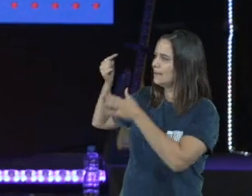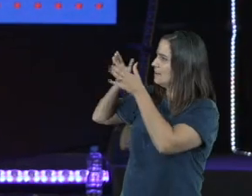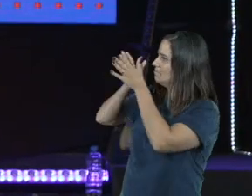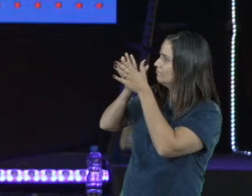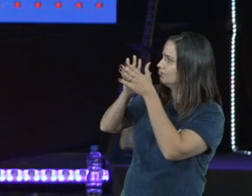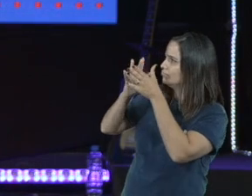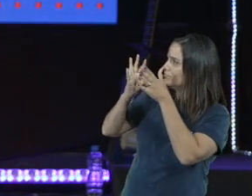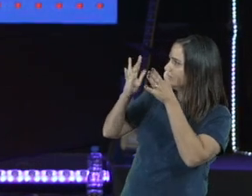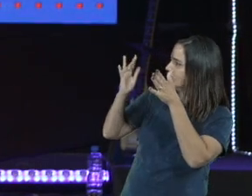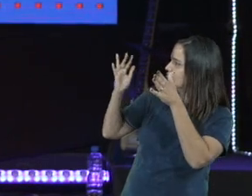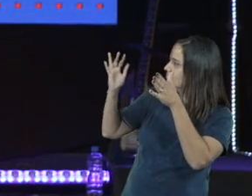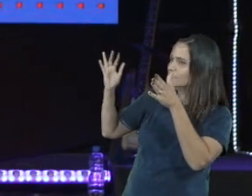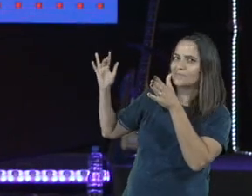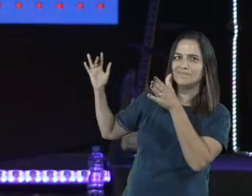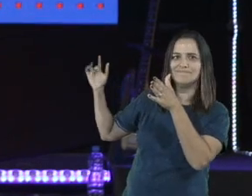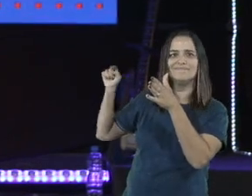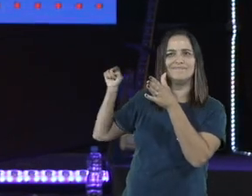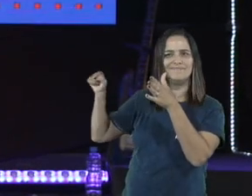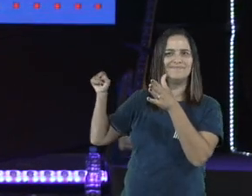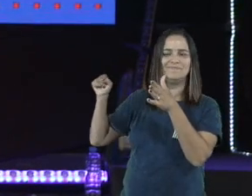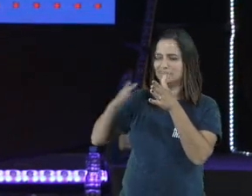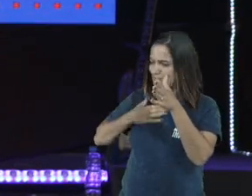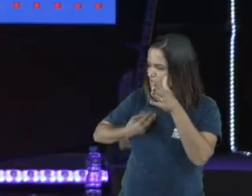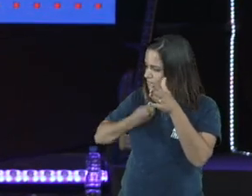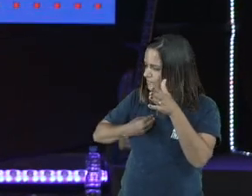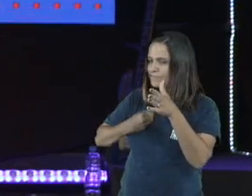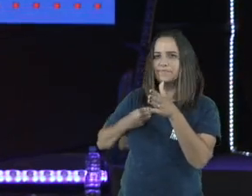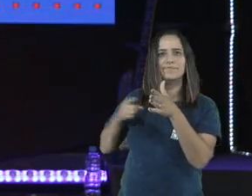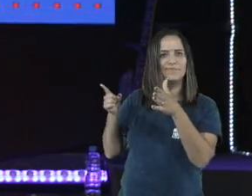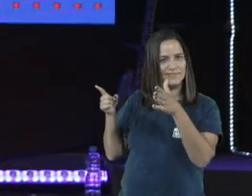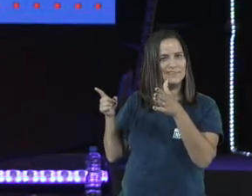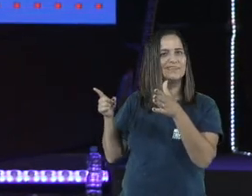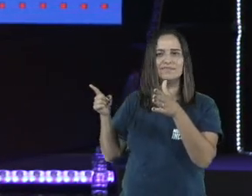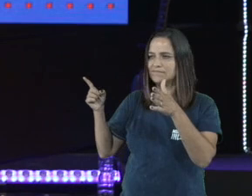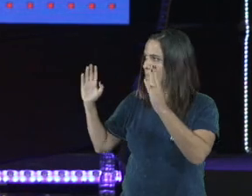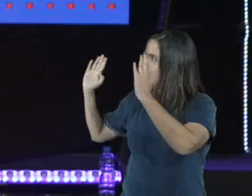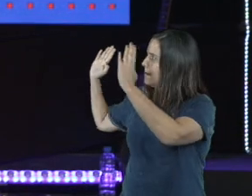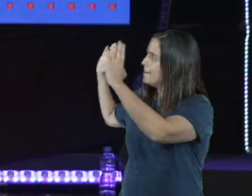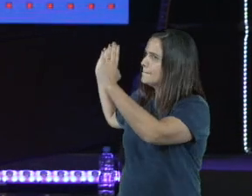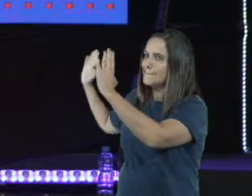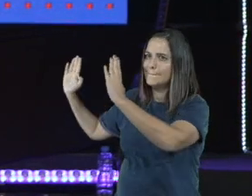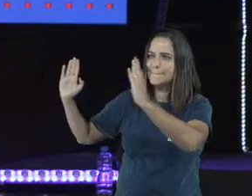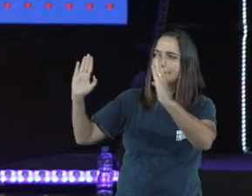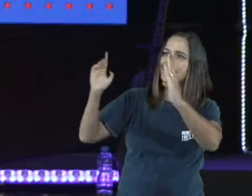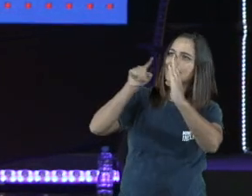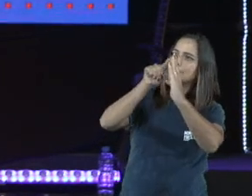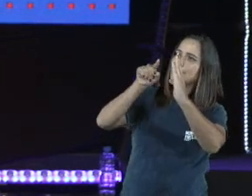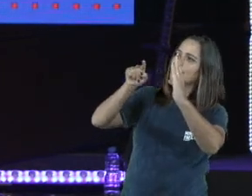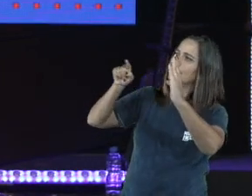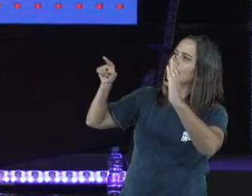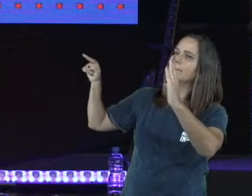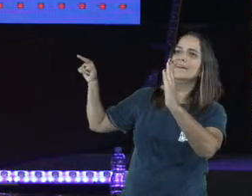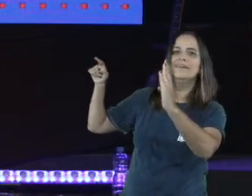eu não tomo que eu tô mais light E aí eu tomo um suco de limão eu tomo um suco de laranja eu tomo uma